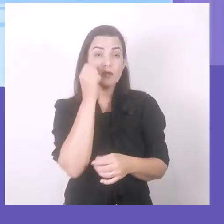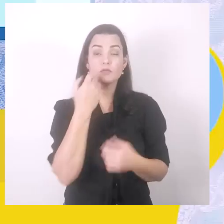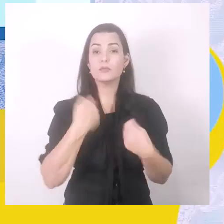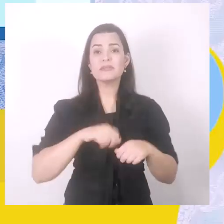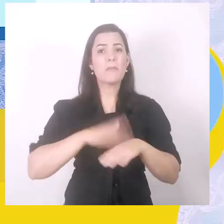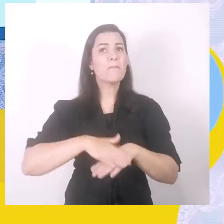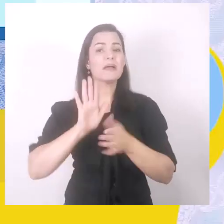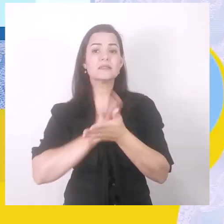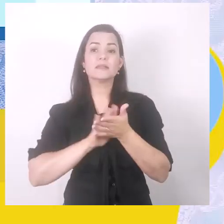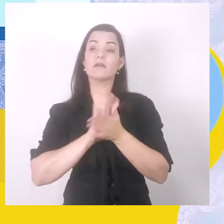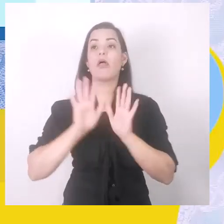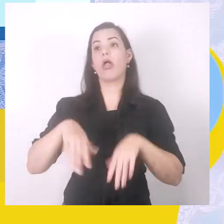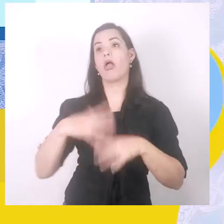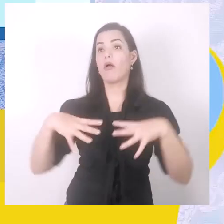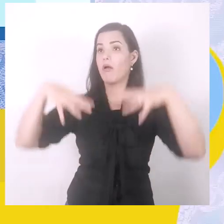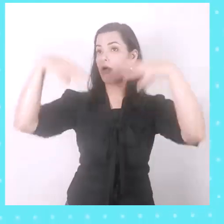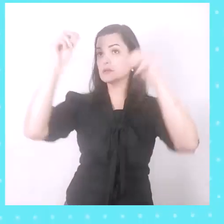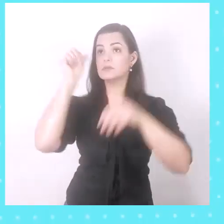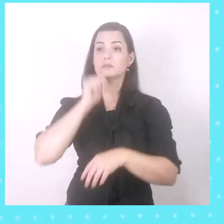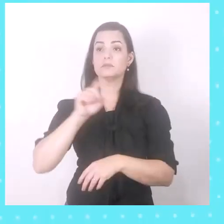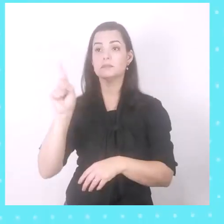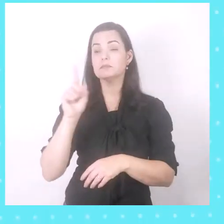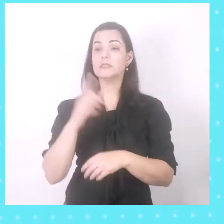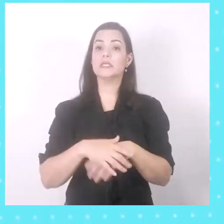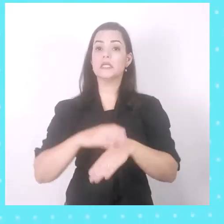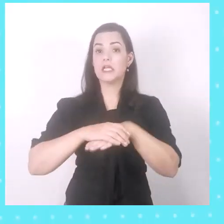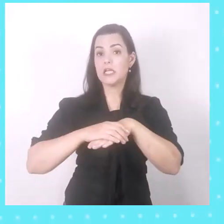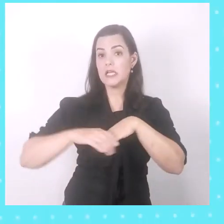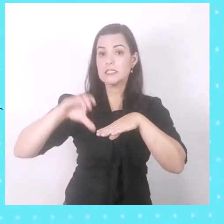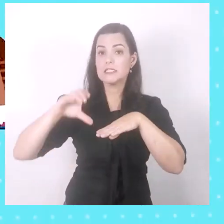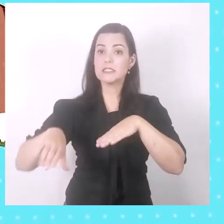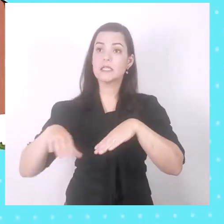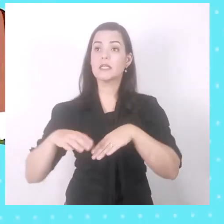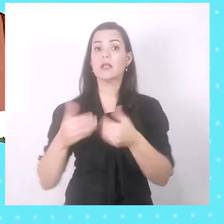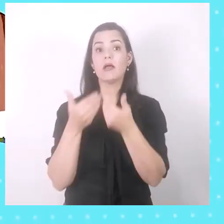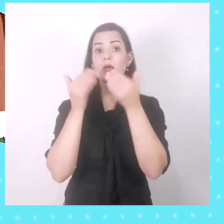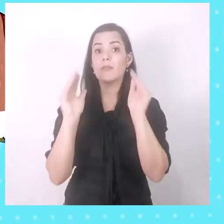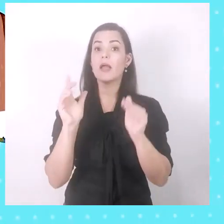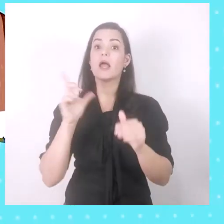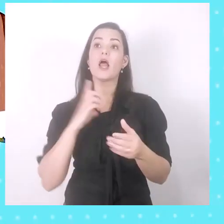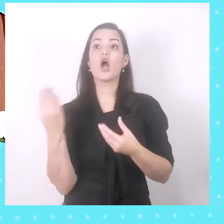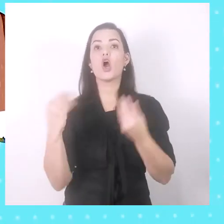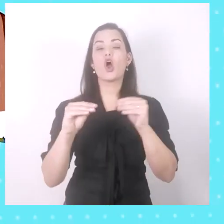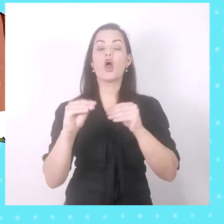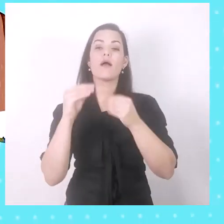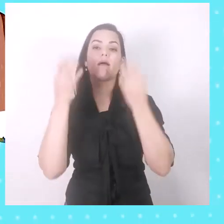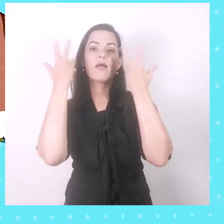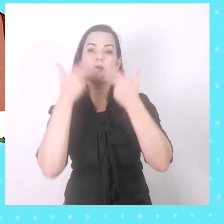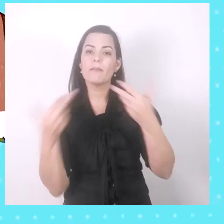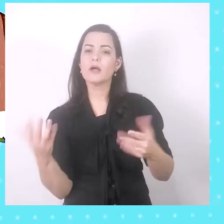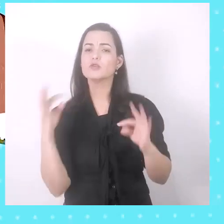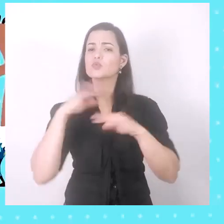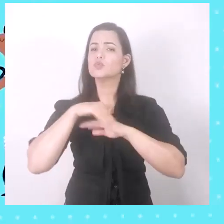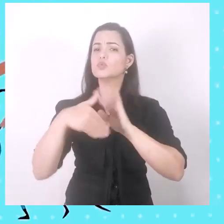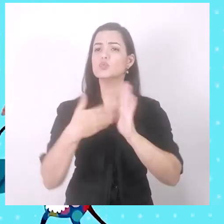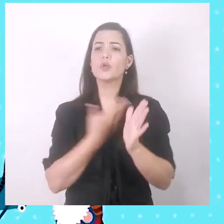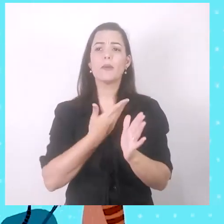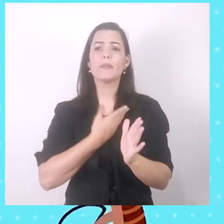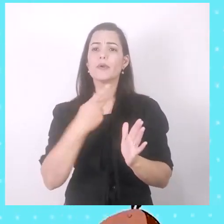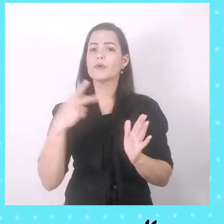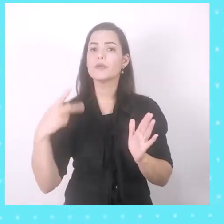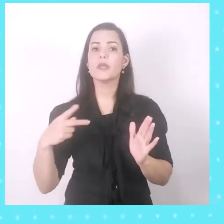aberto. Mas sabe por quê? Porque ela coloca os camundongos, os passarinhos, os esquilos, os gambás, a bicharada toda do bosque trabalha